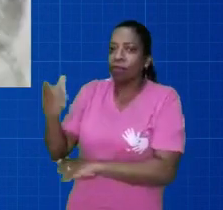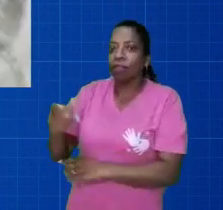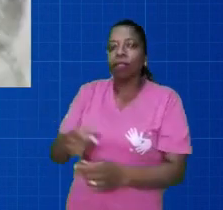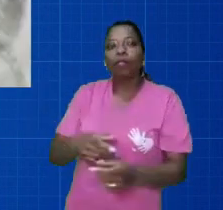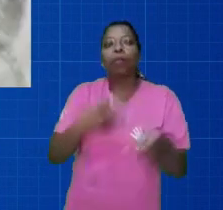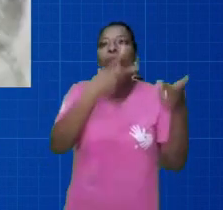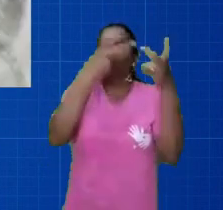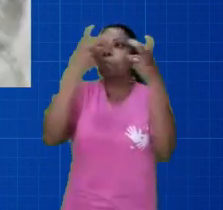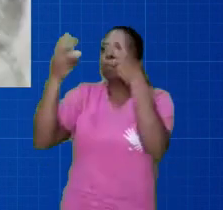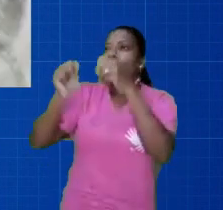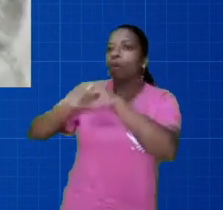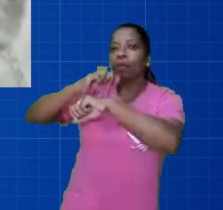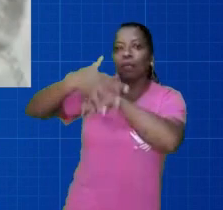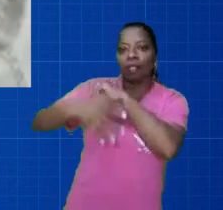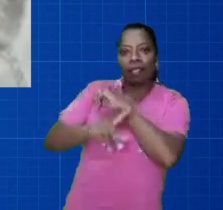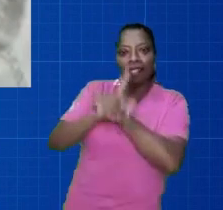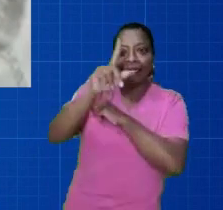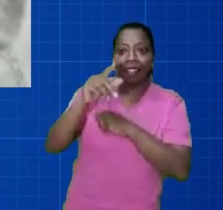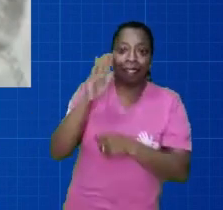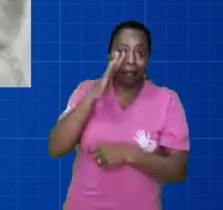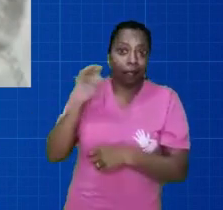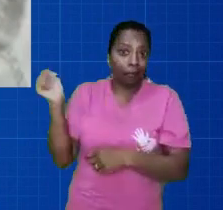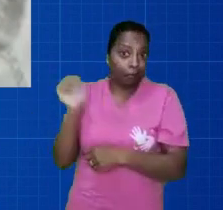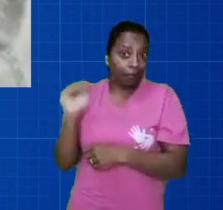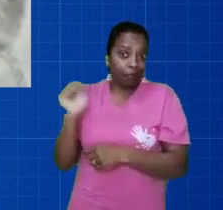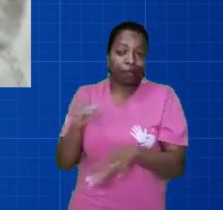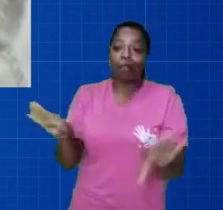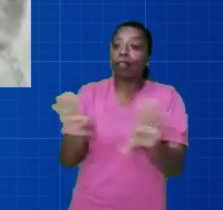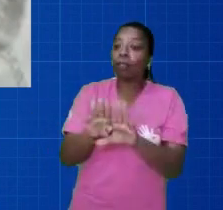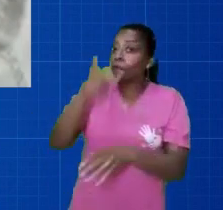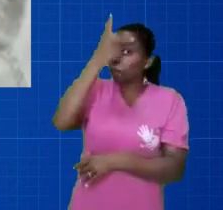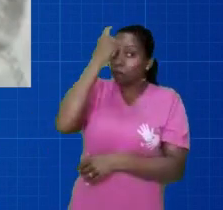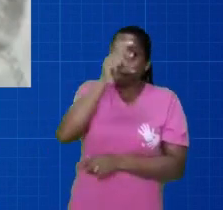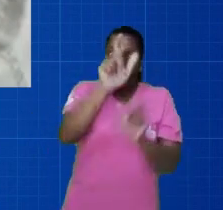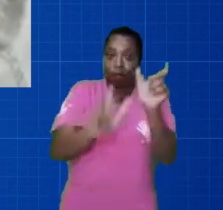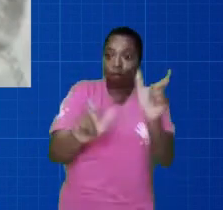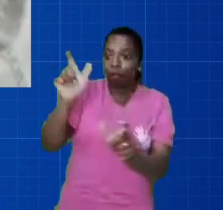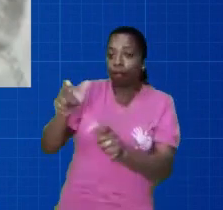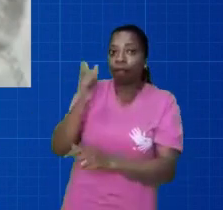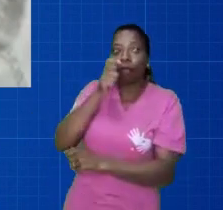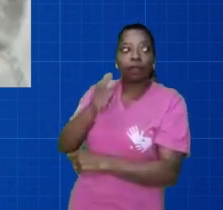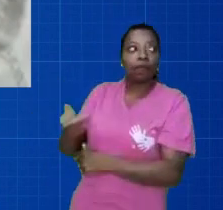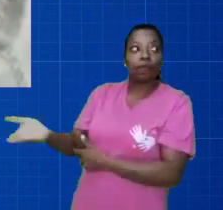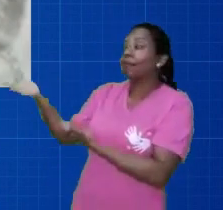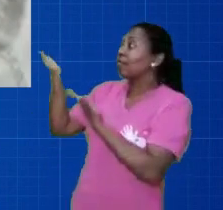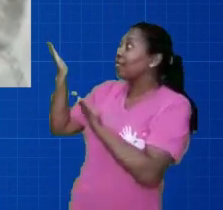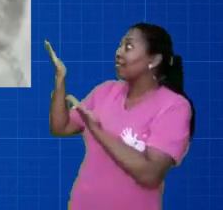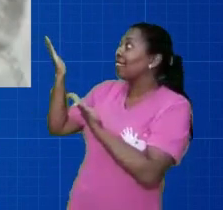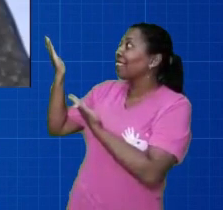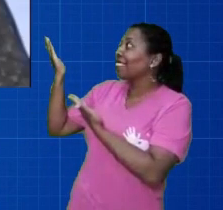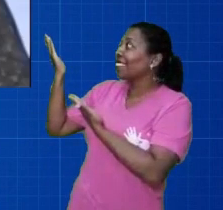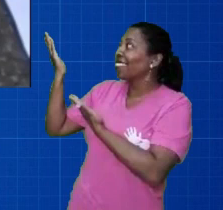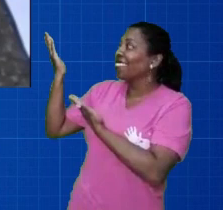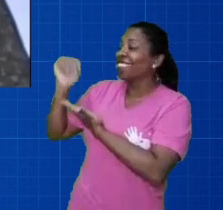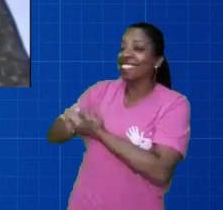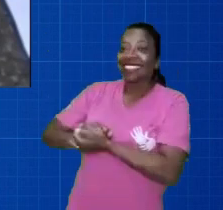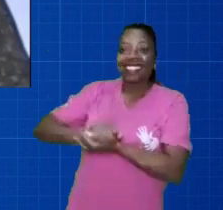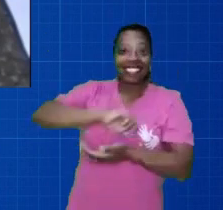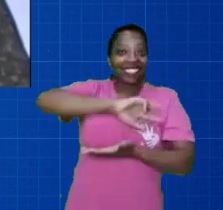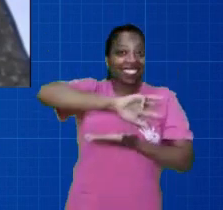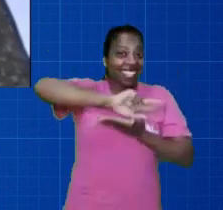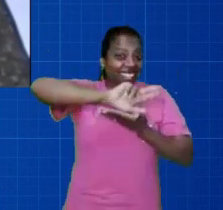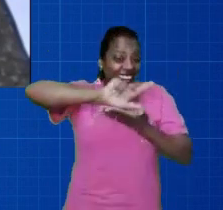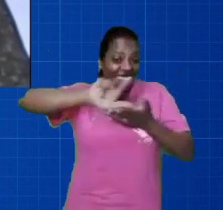que observavam no Parque Cachoeira e também de outras pessoas. E o resultado ficou assim.